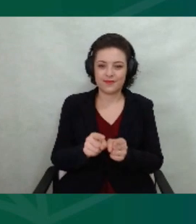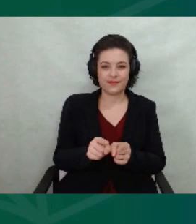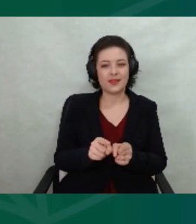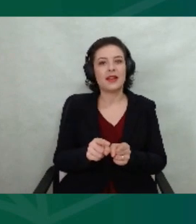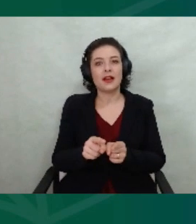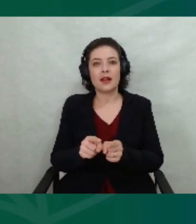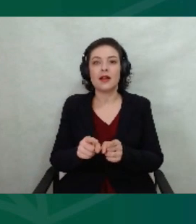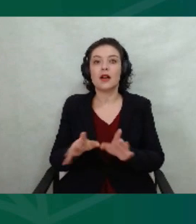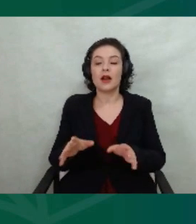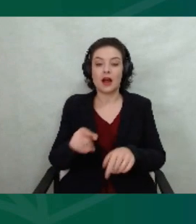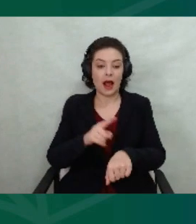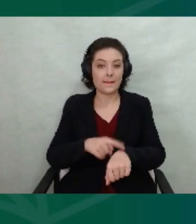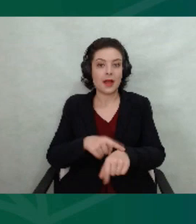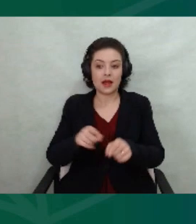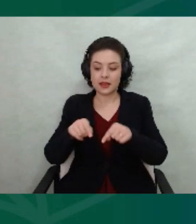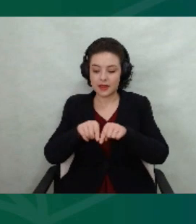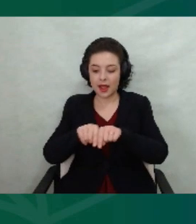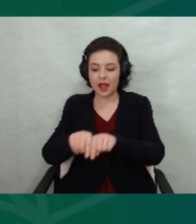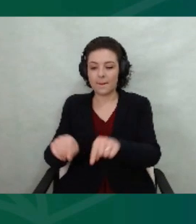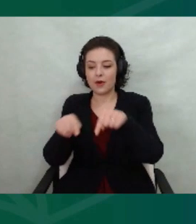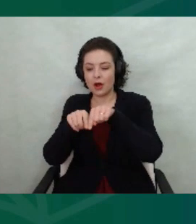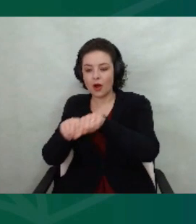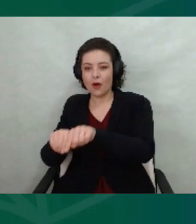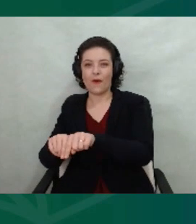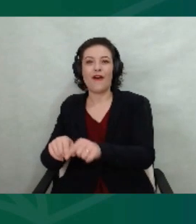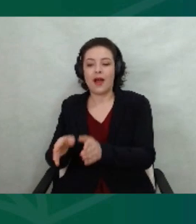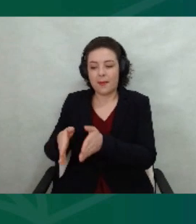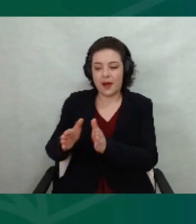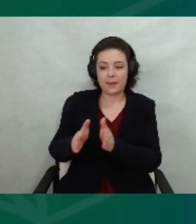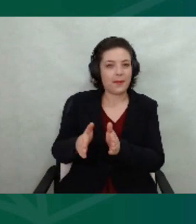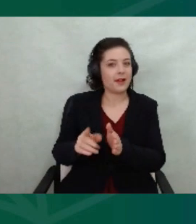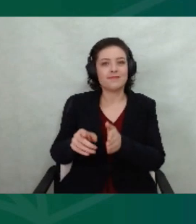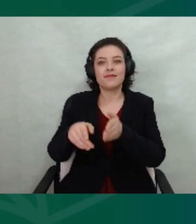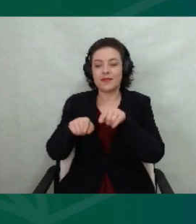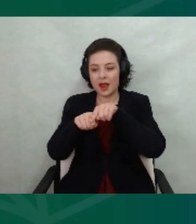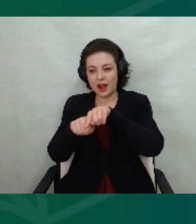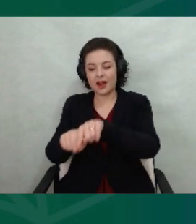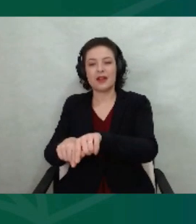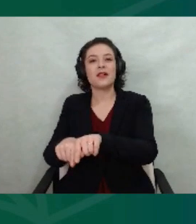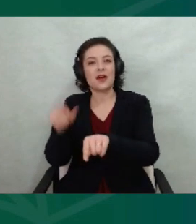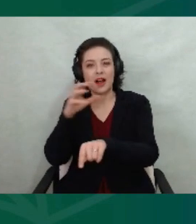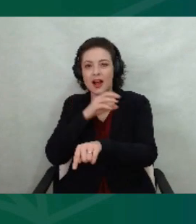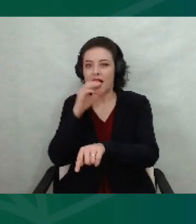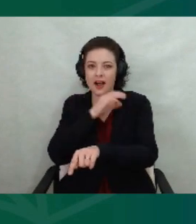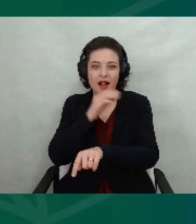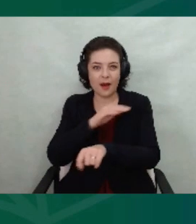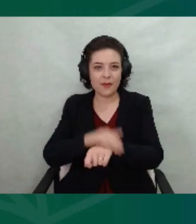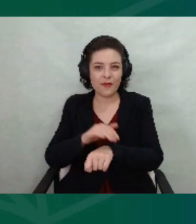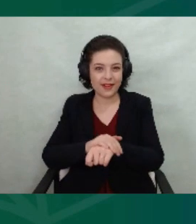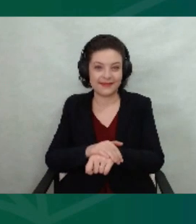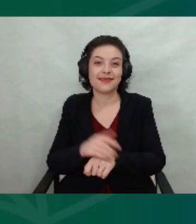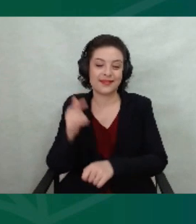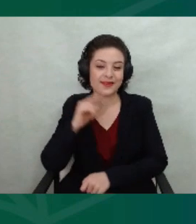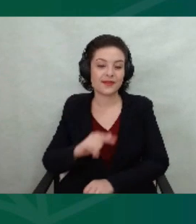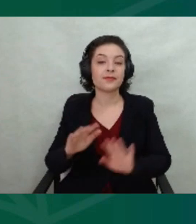fases, de tal forma que a gente possa produzir a vacina mais rapidamente. Então, habitualmente,